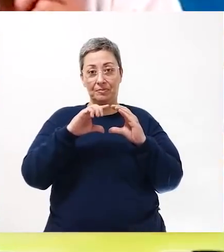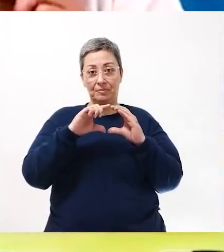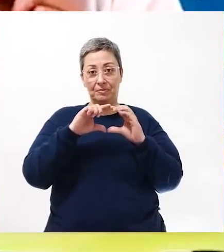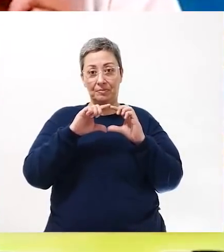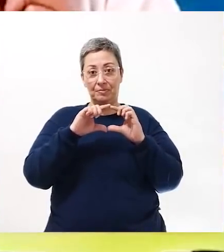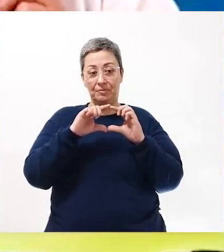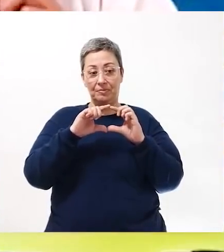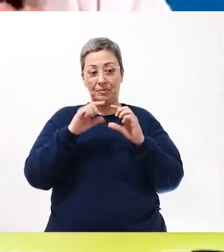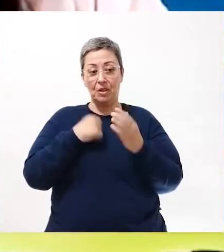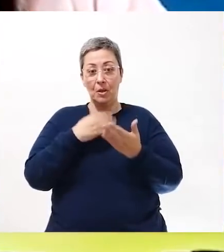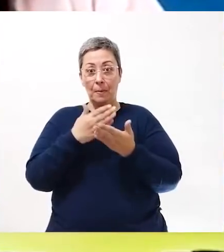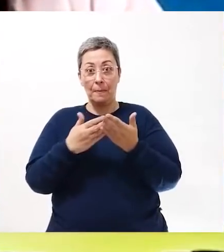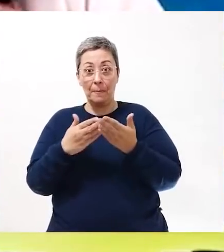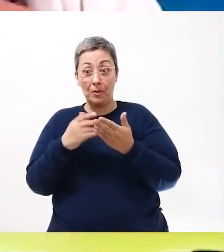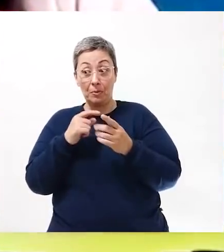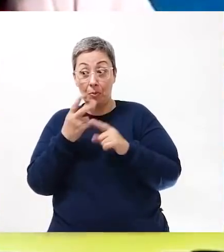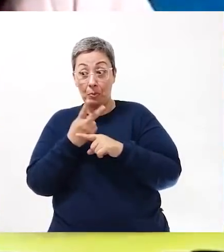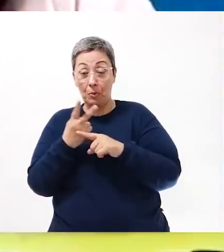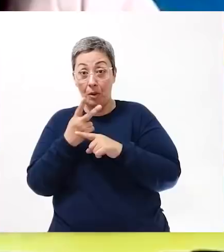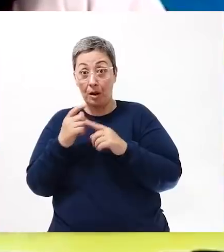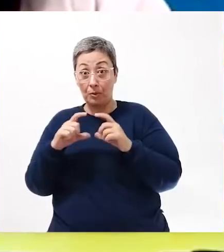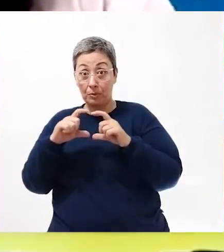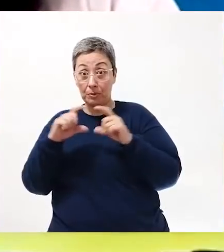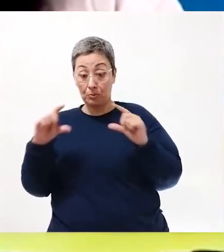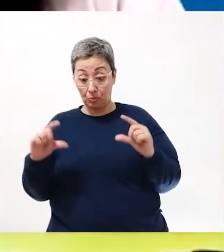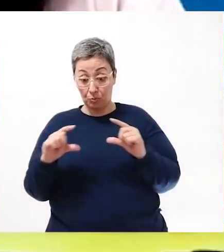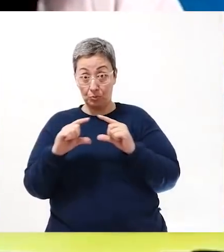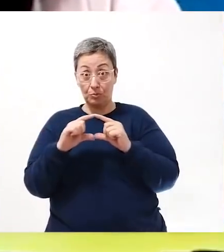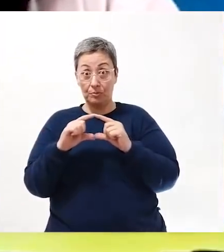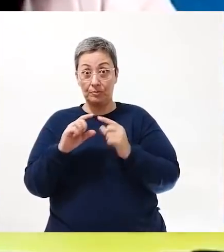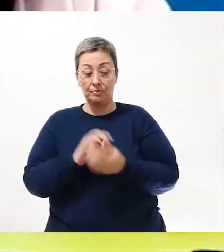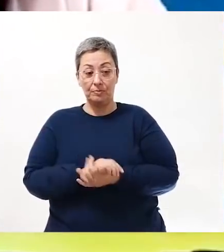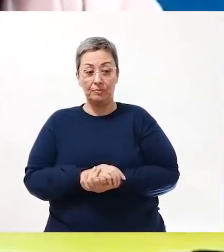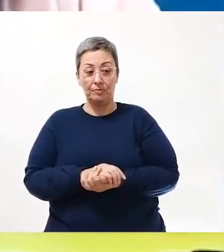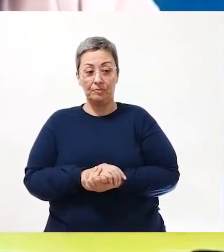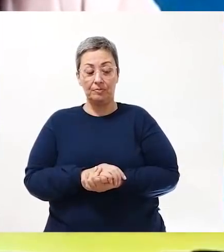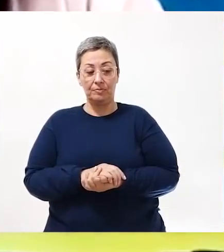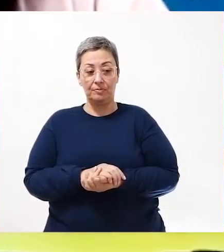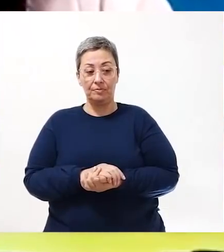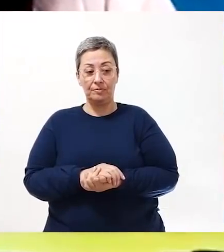O quadradinho. Agora eu preciso achar a outra parte.